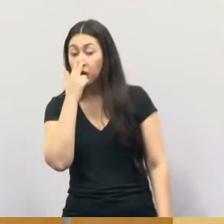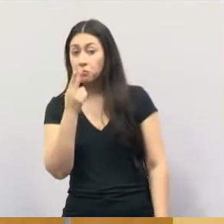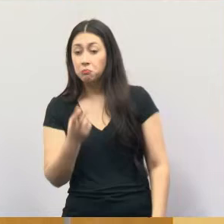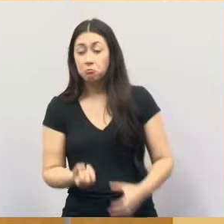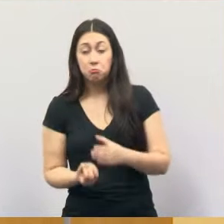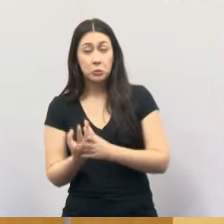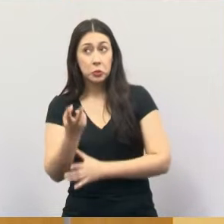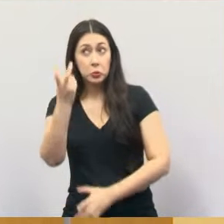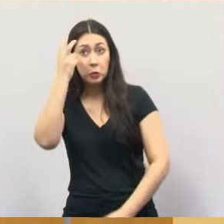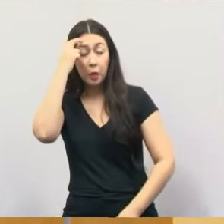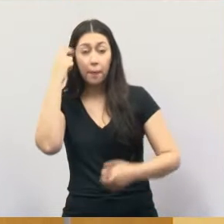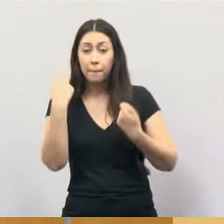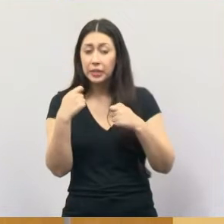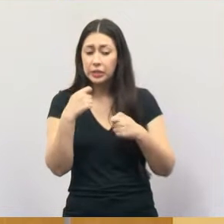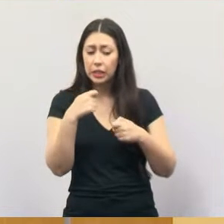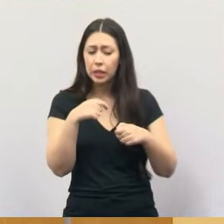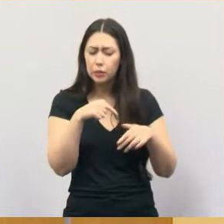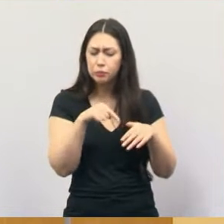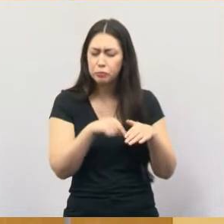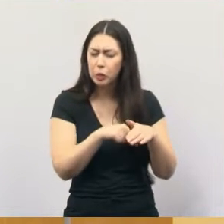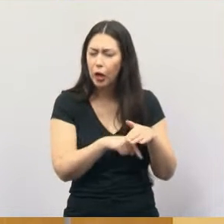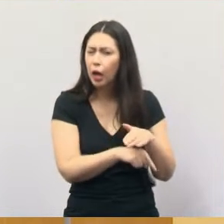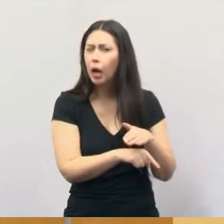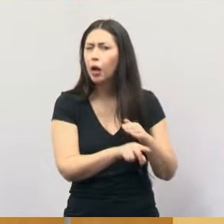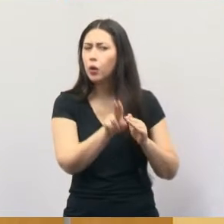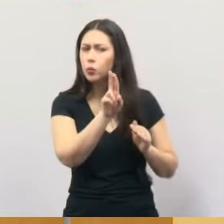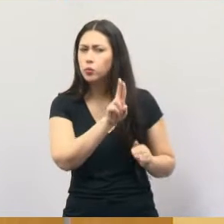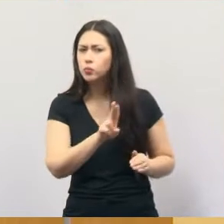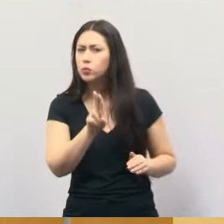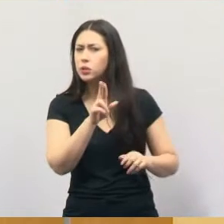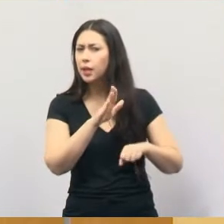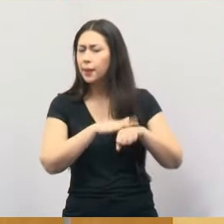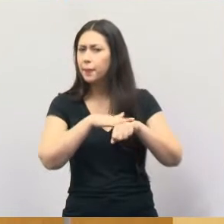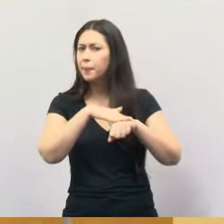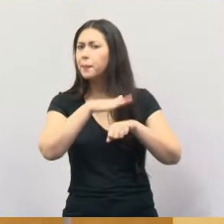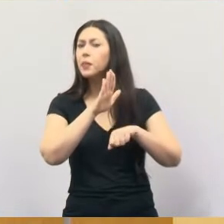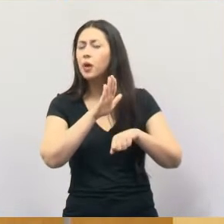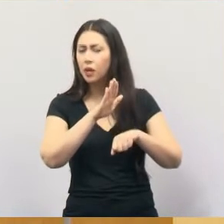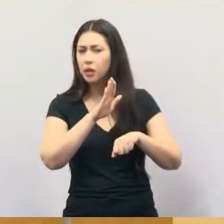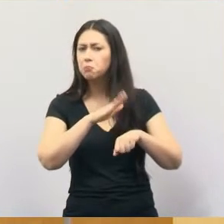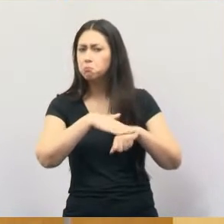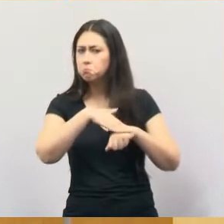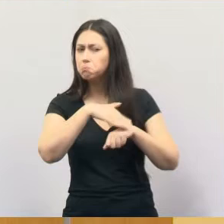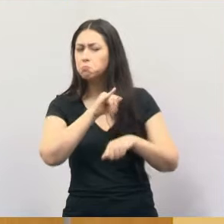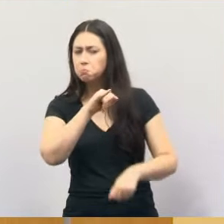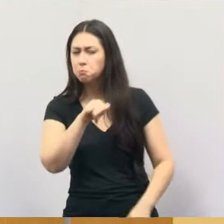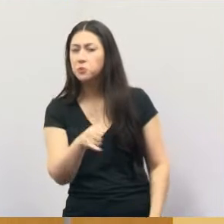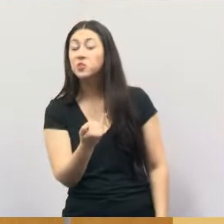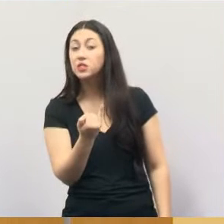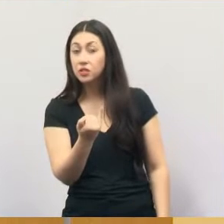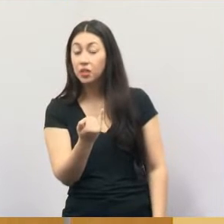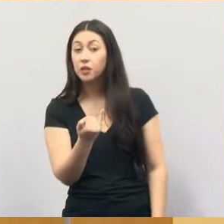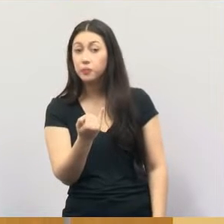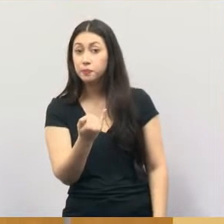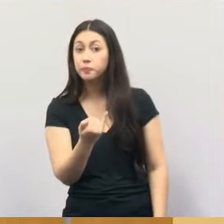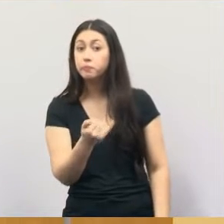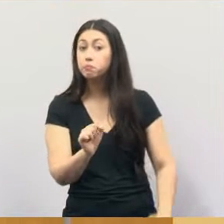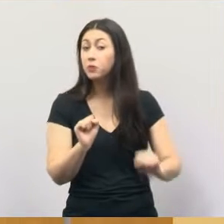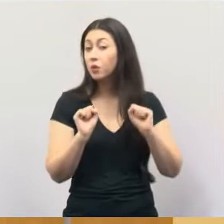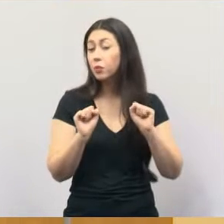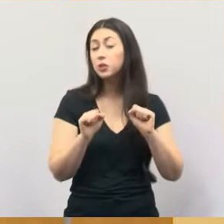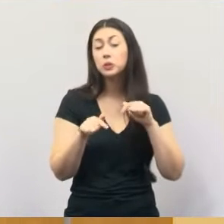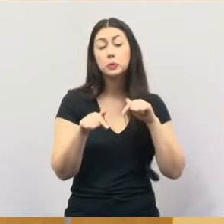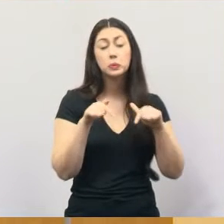deveria aprofundar mais, né, esse uso desse espaço para poder fazer